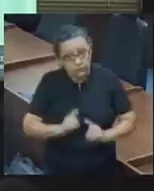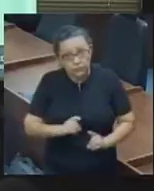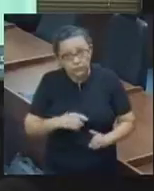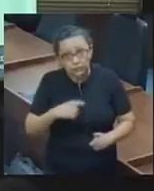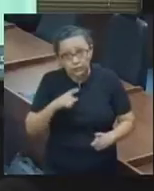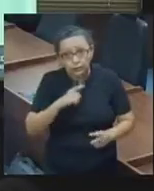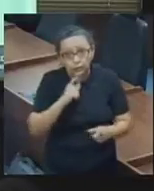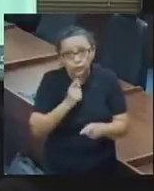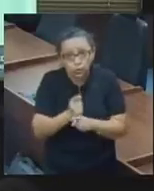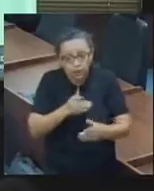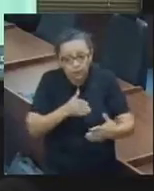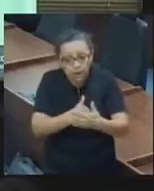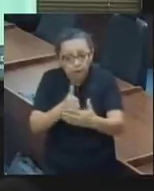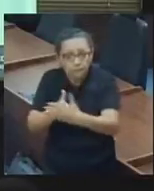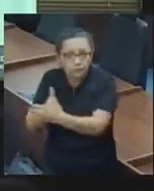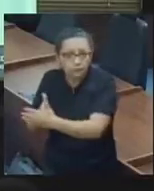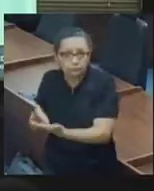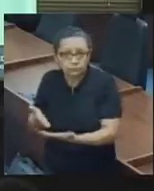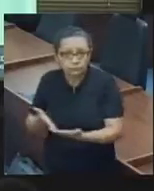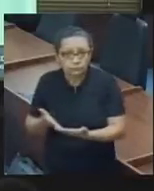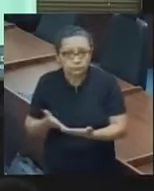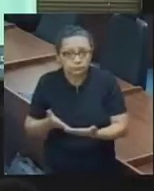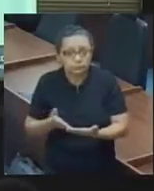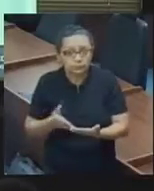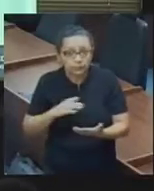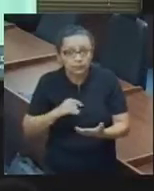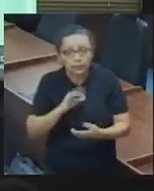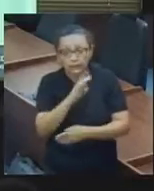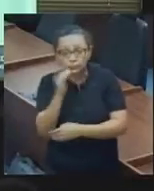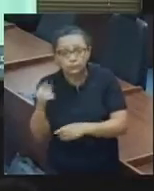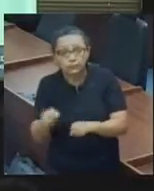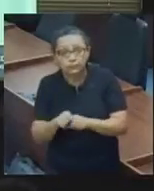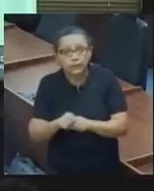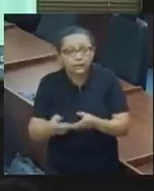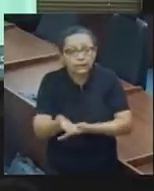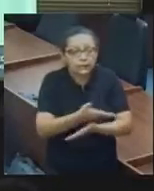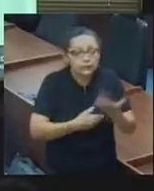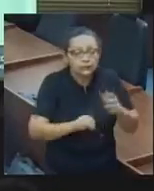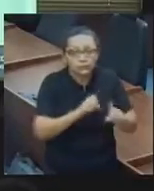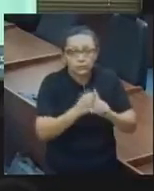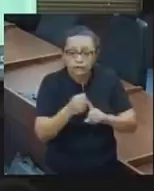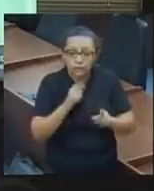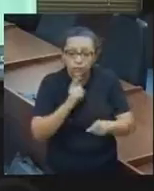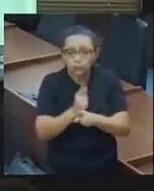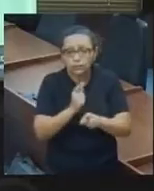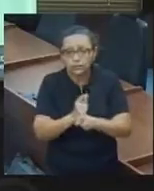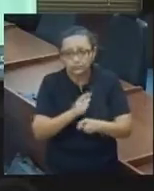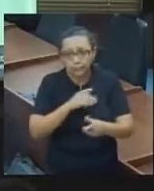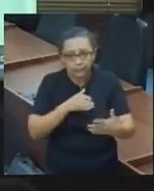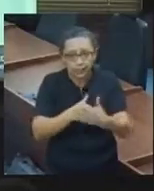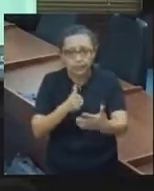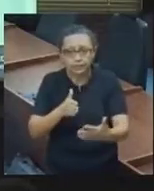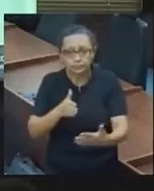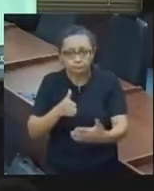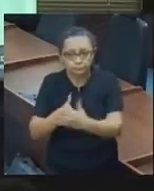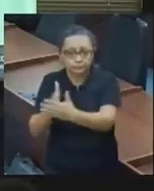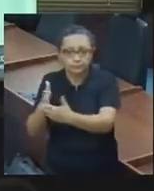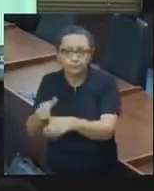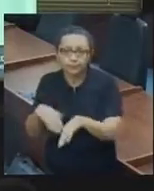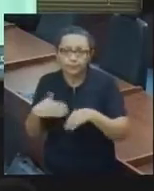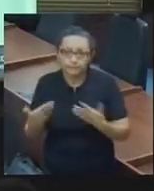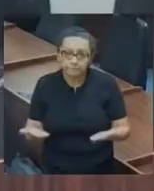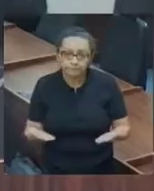porém por natureza e pela interação com a sociedade encontra barreiras com essa inclusão ou